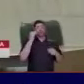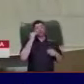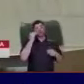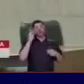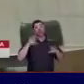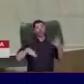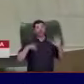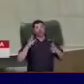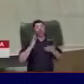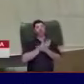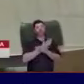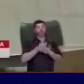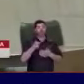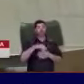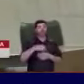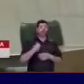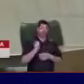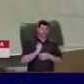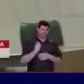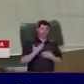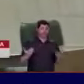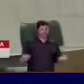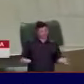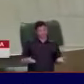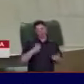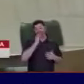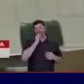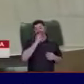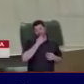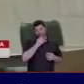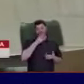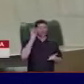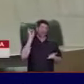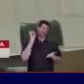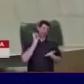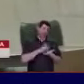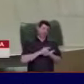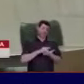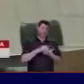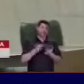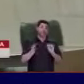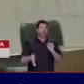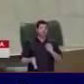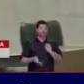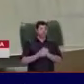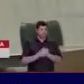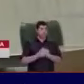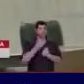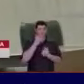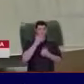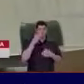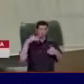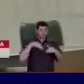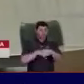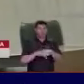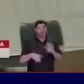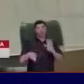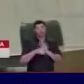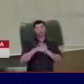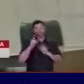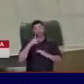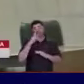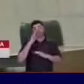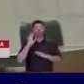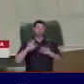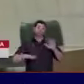deputada nós vivemos um tempo onde a verdade a verdade está escondida debaixo do tapete pela conveniência